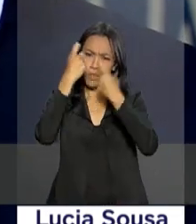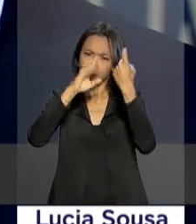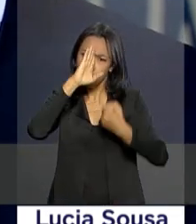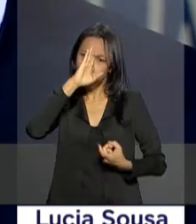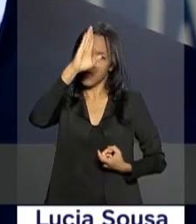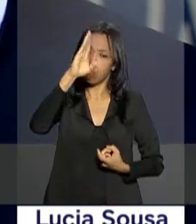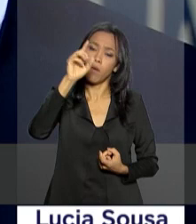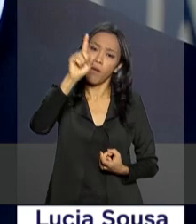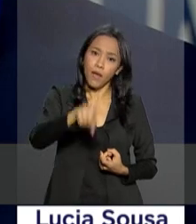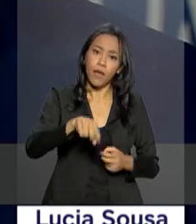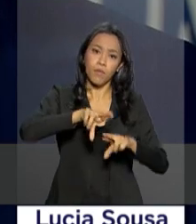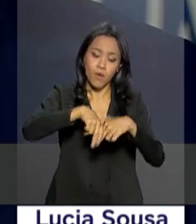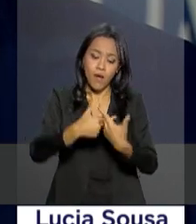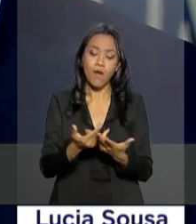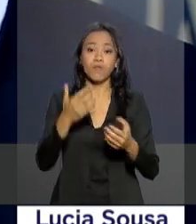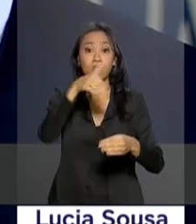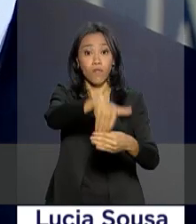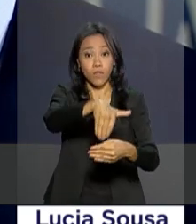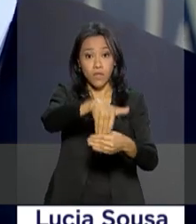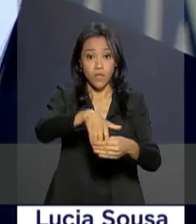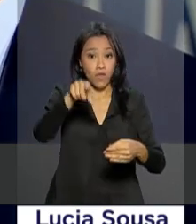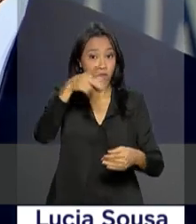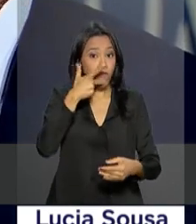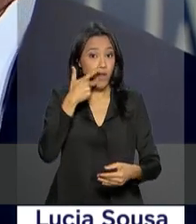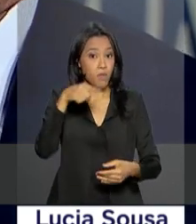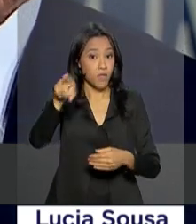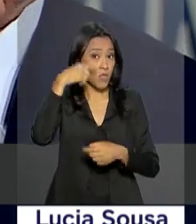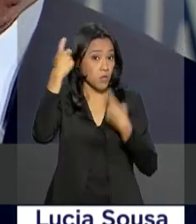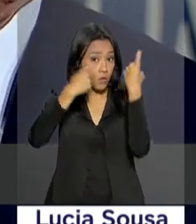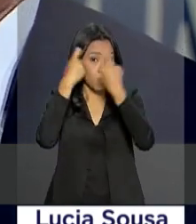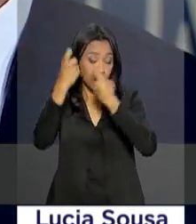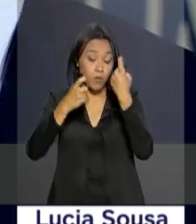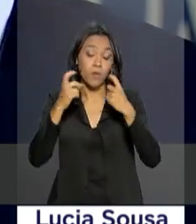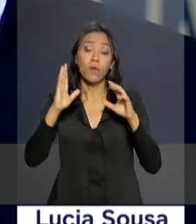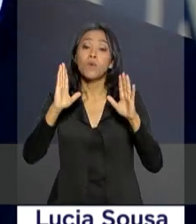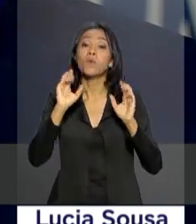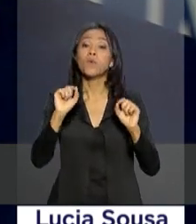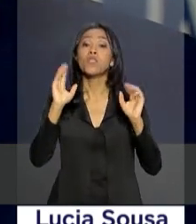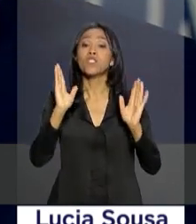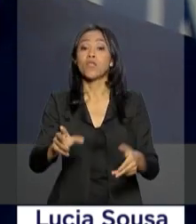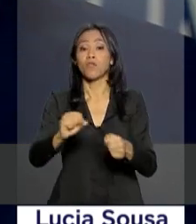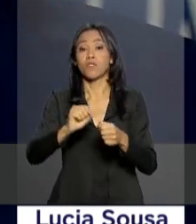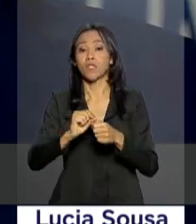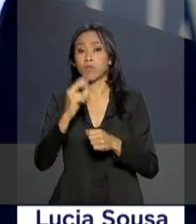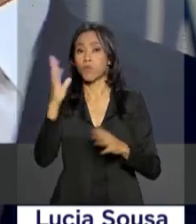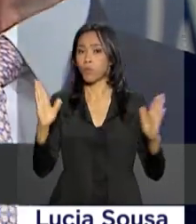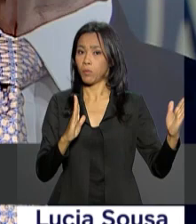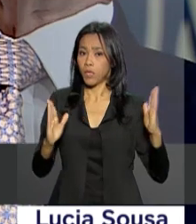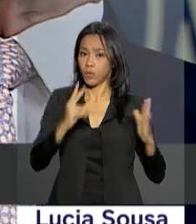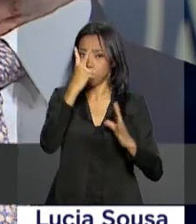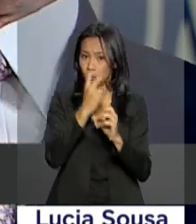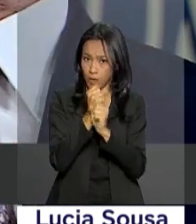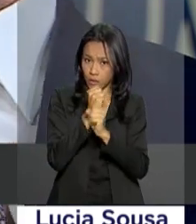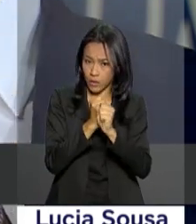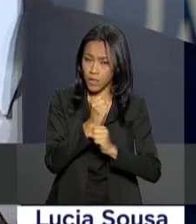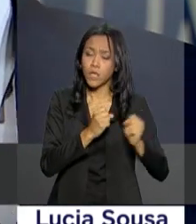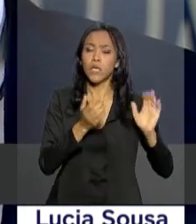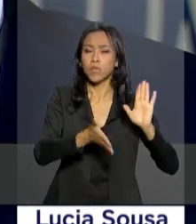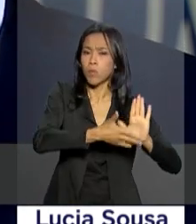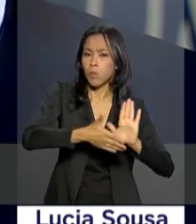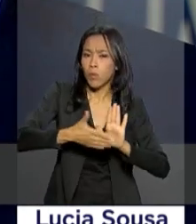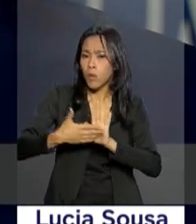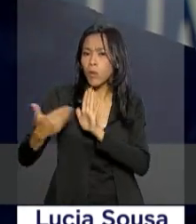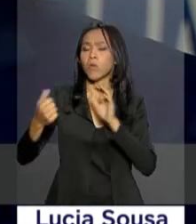exatamente em função das eleições e olhe não se preocupem porque o que nós fizemos nestes dois anos ou seja tudo as reformas